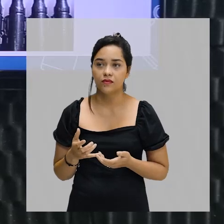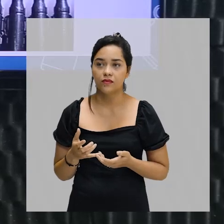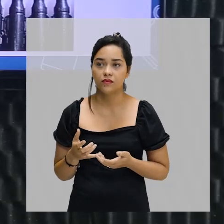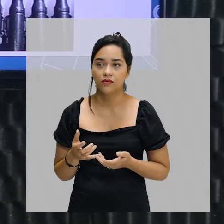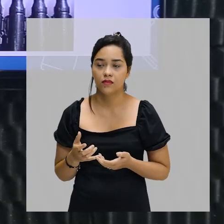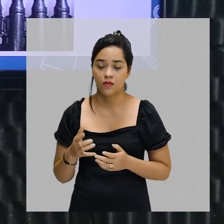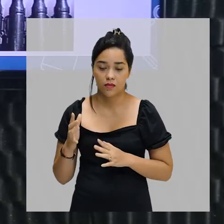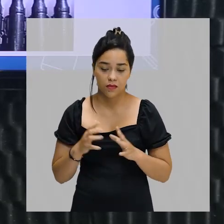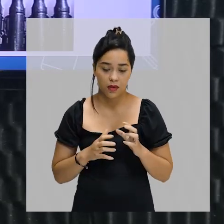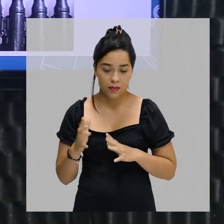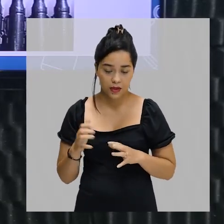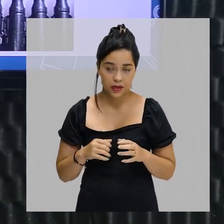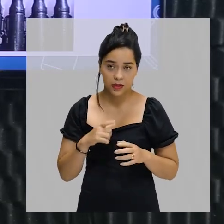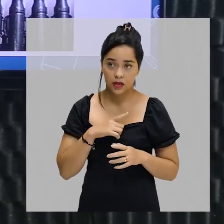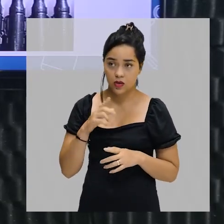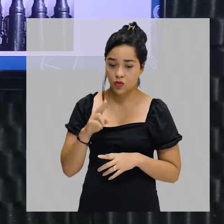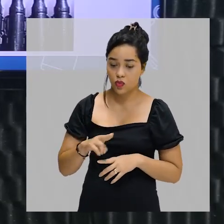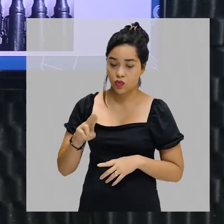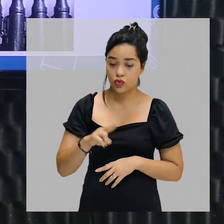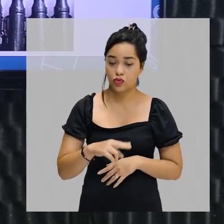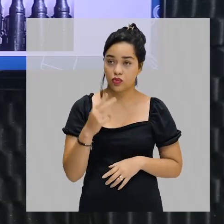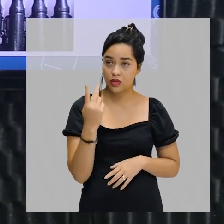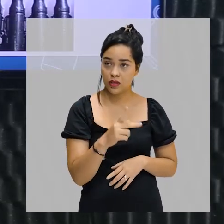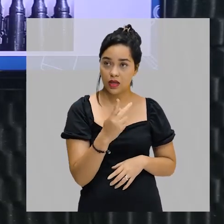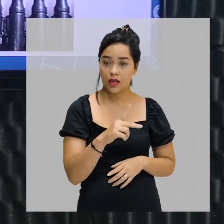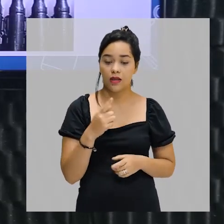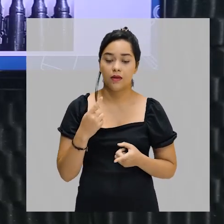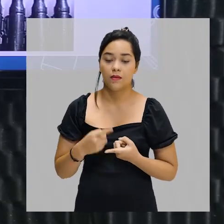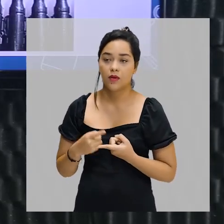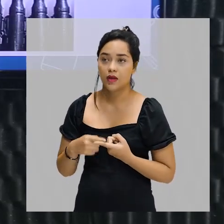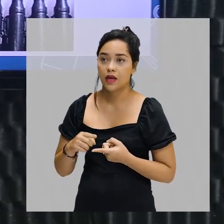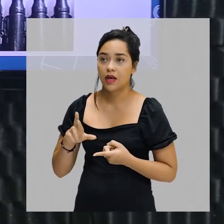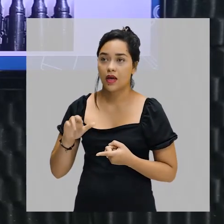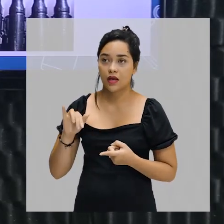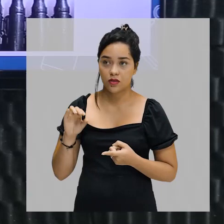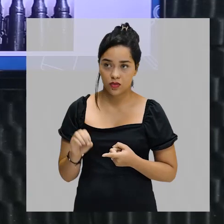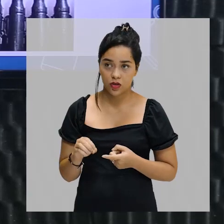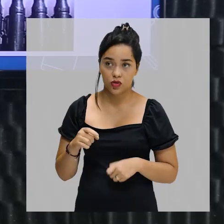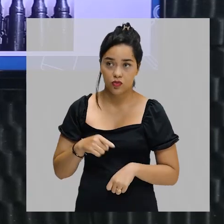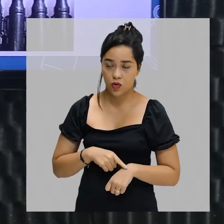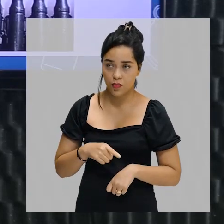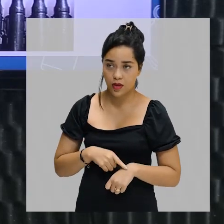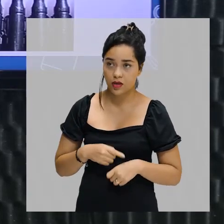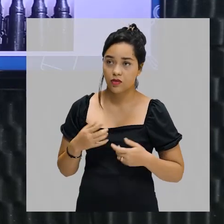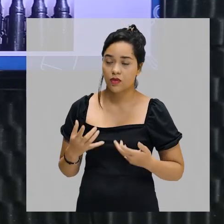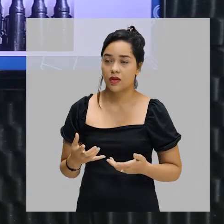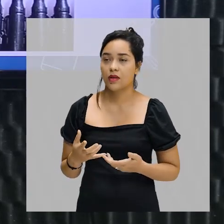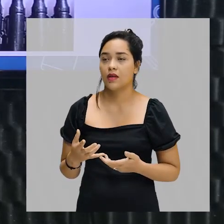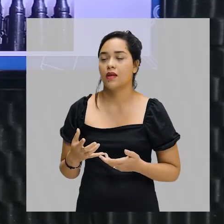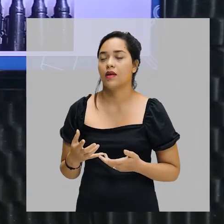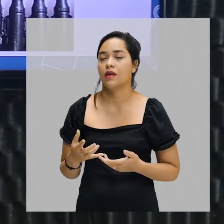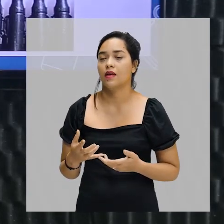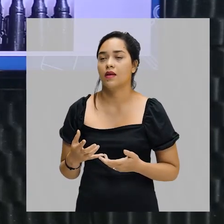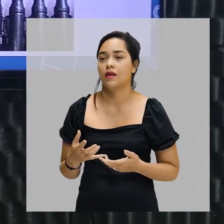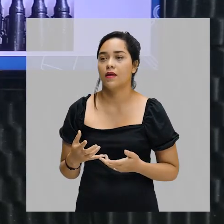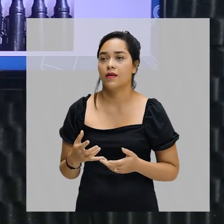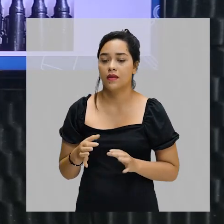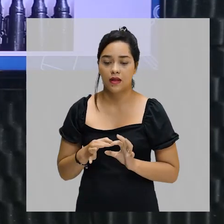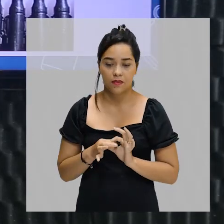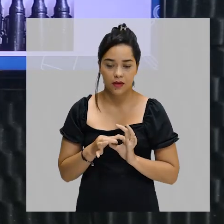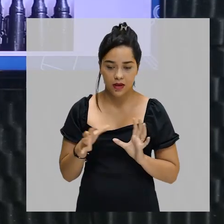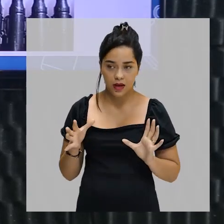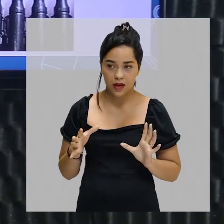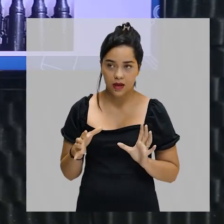Há uma briga aqui quanto ao uso dele, porque esse urânio, no momento em que ele é